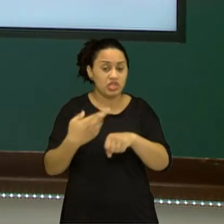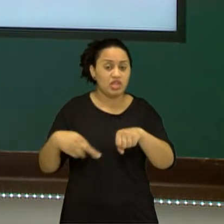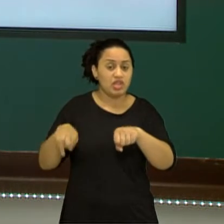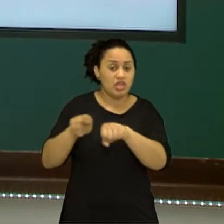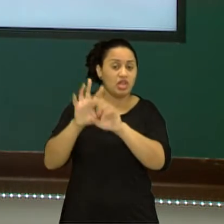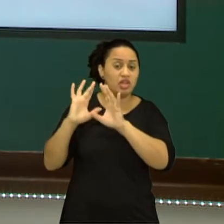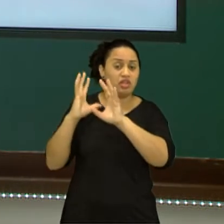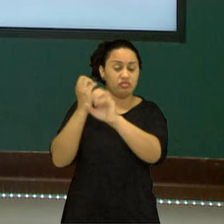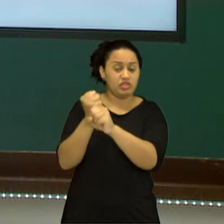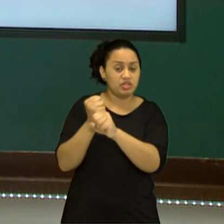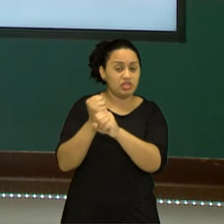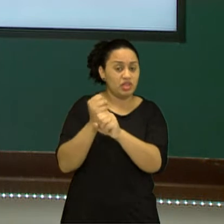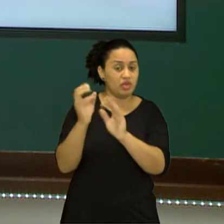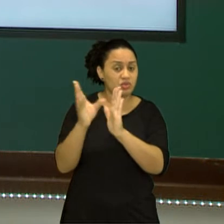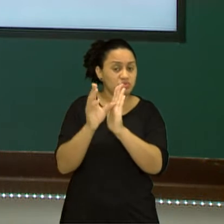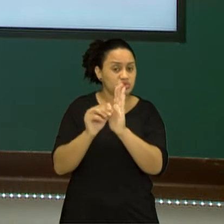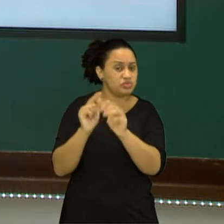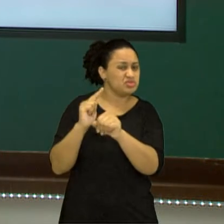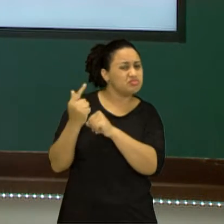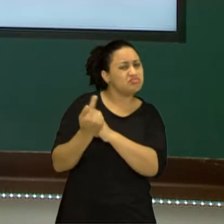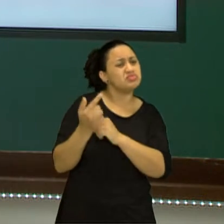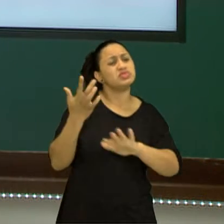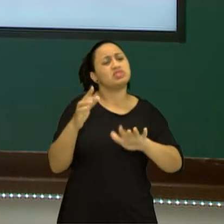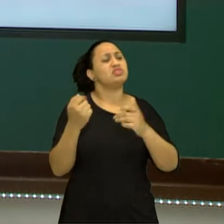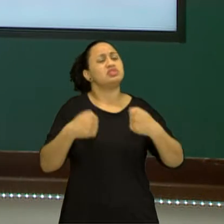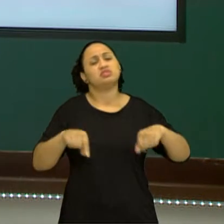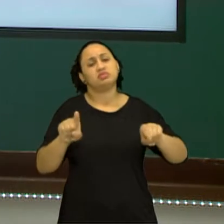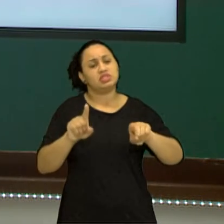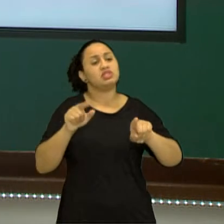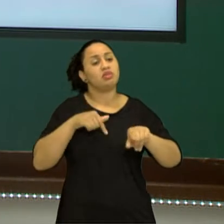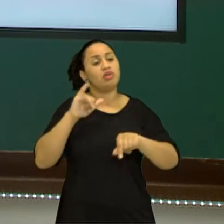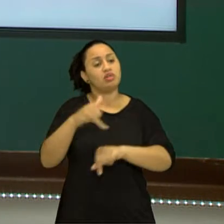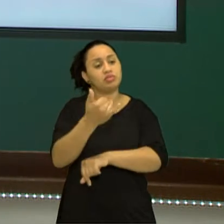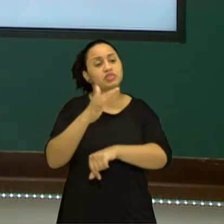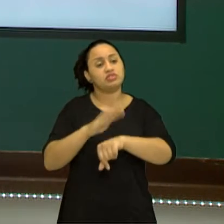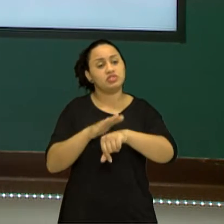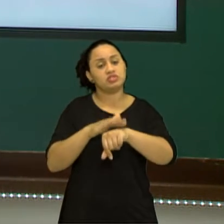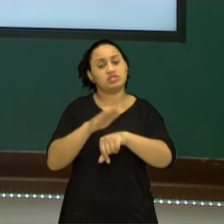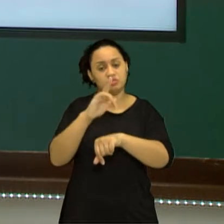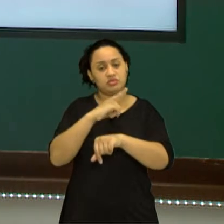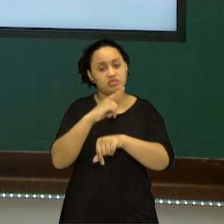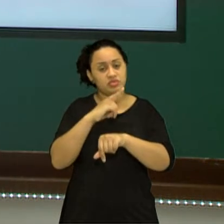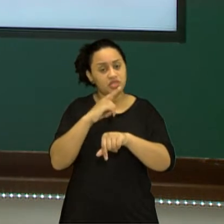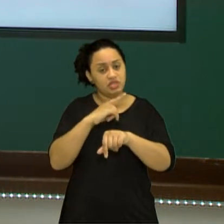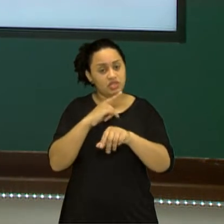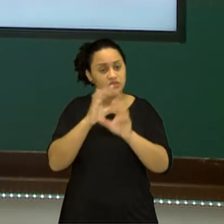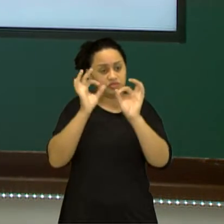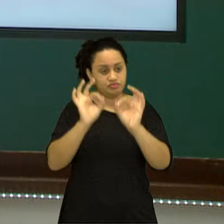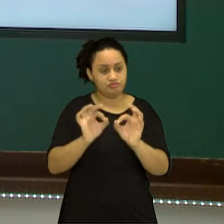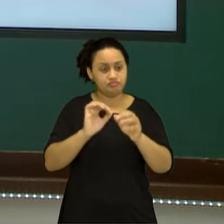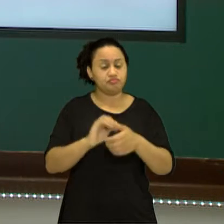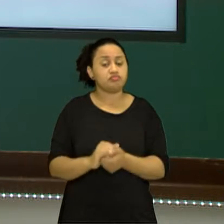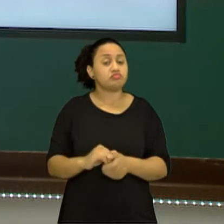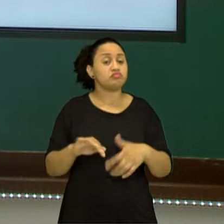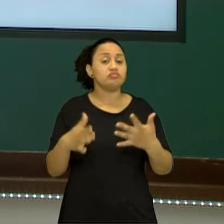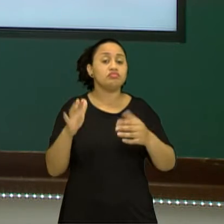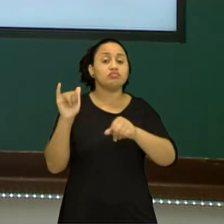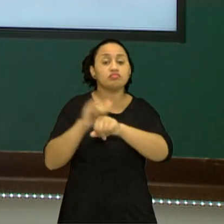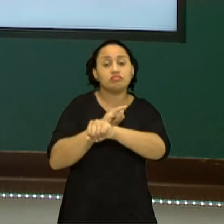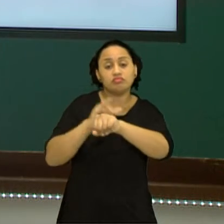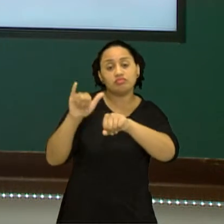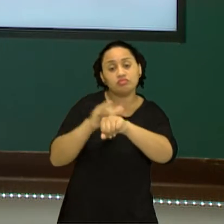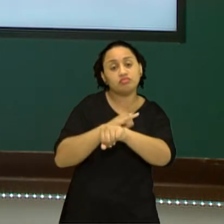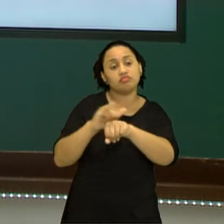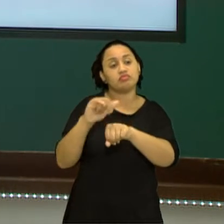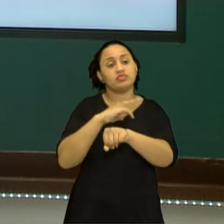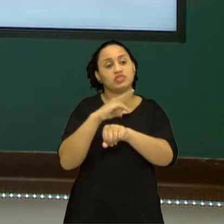geografia? Talvez você não tenha essa necessidade, então gaste o tempo certo na atividade certa. São estratégias que a gente